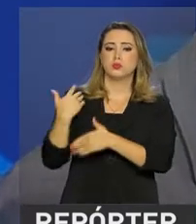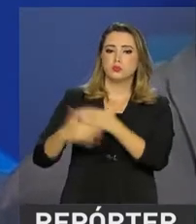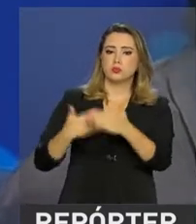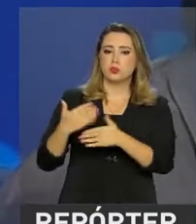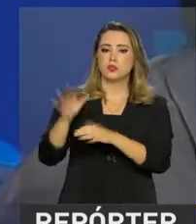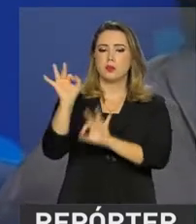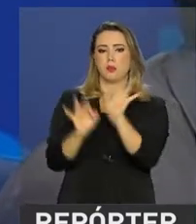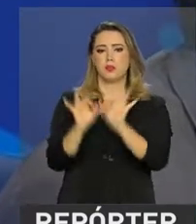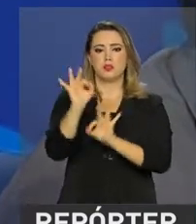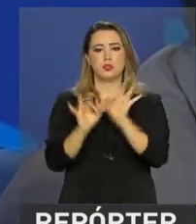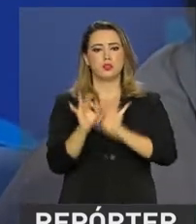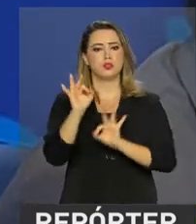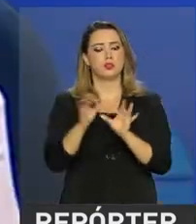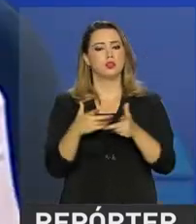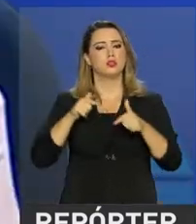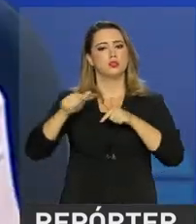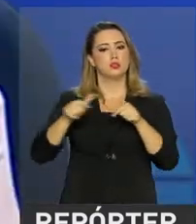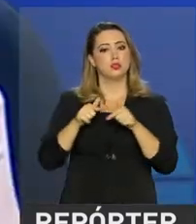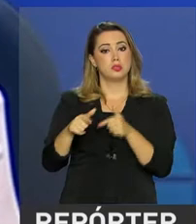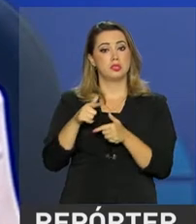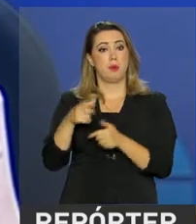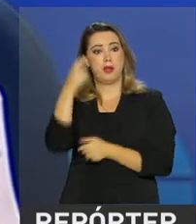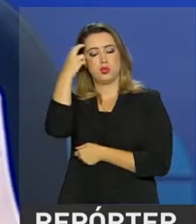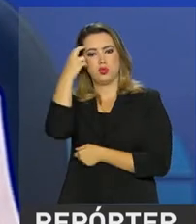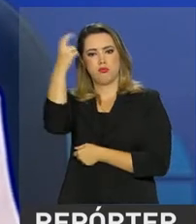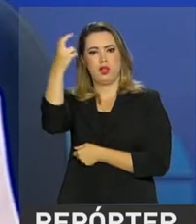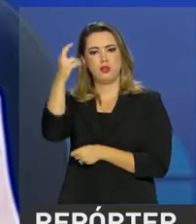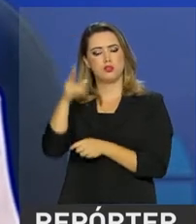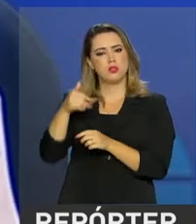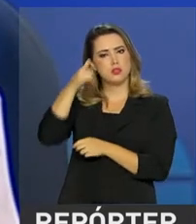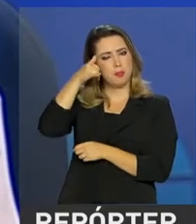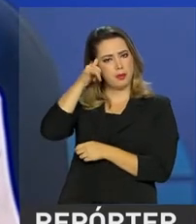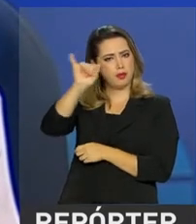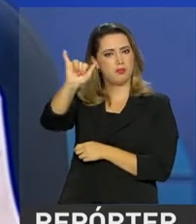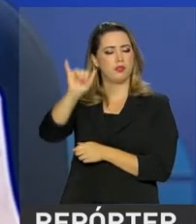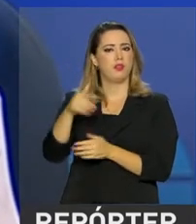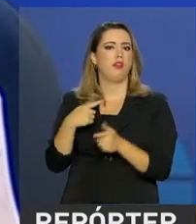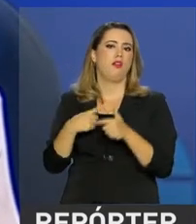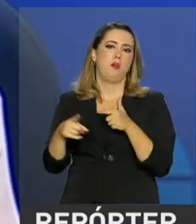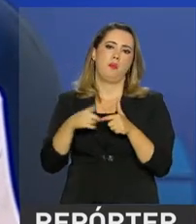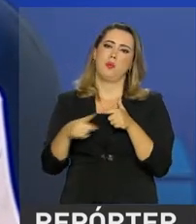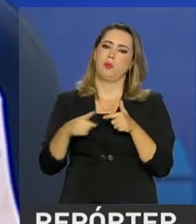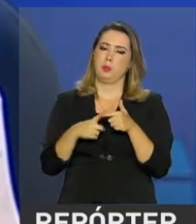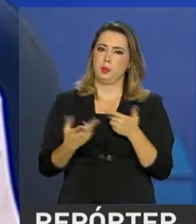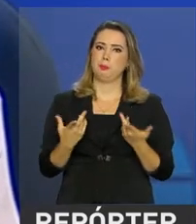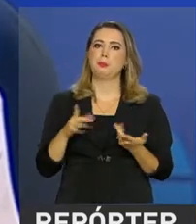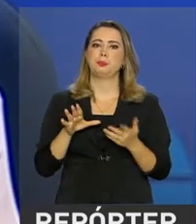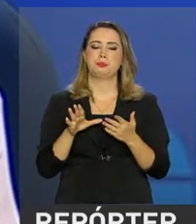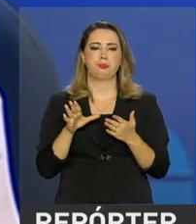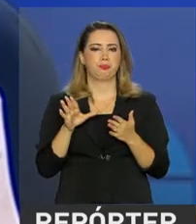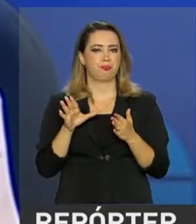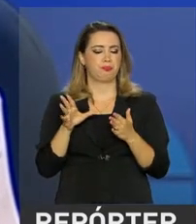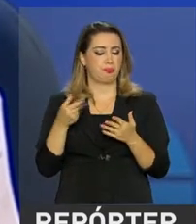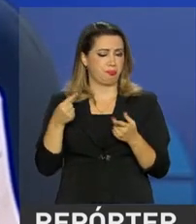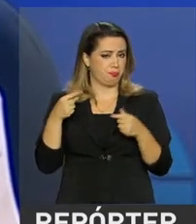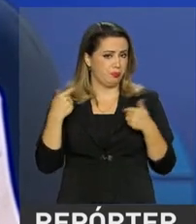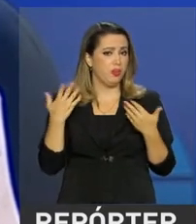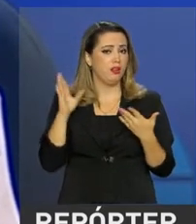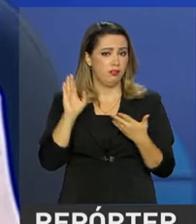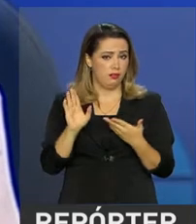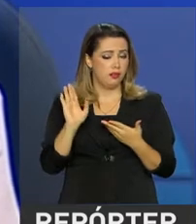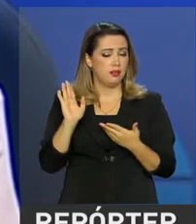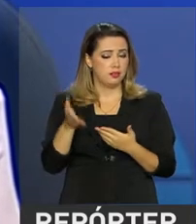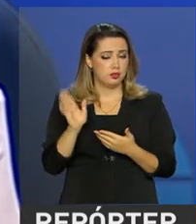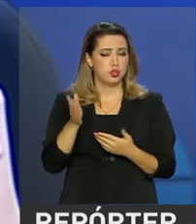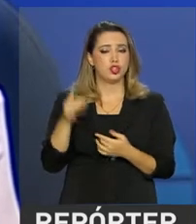no planejamento de ações de inteligência e de prevenção a fraudes e que tem sido